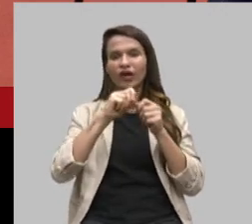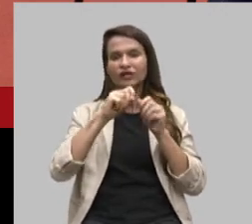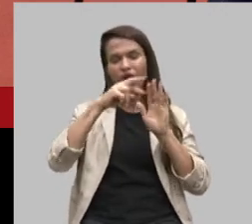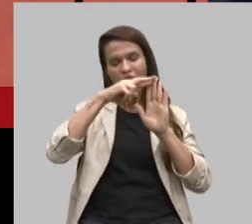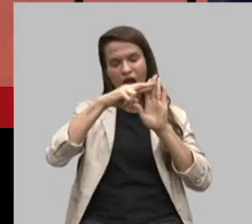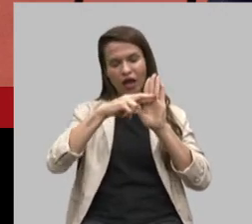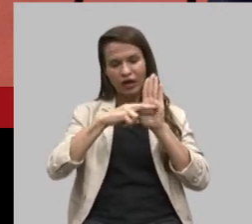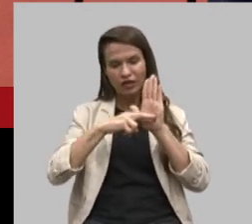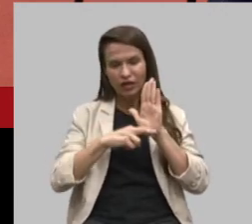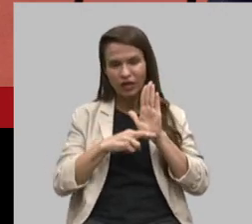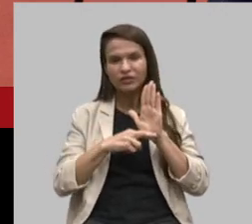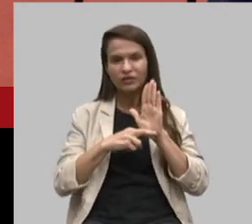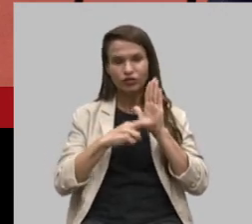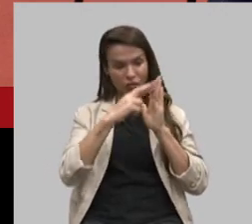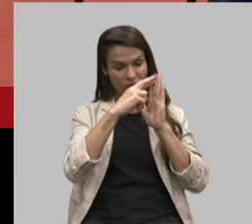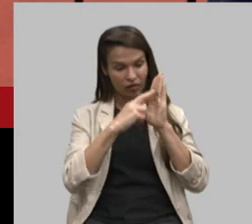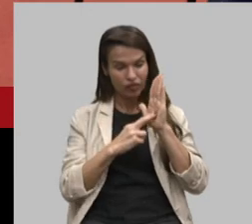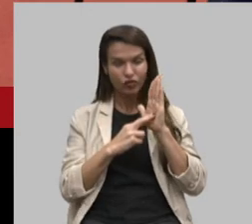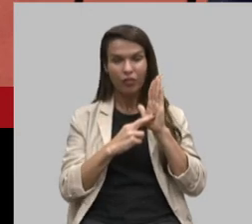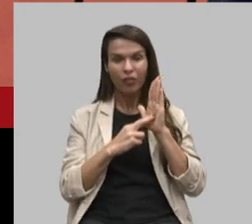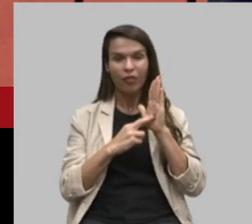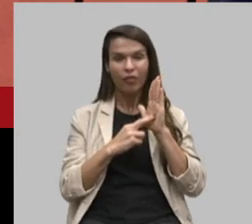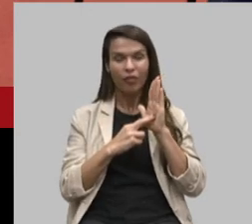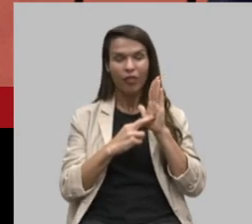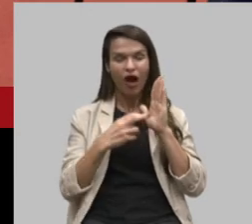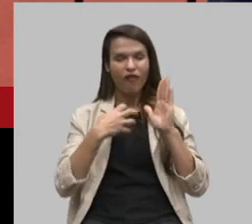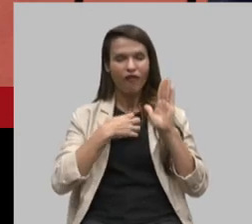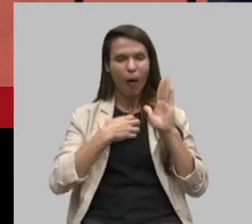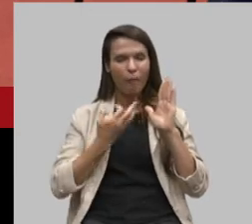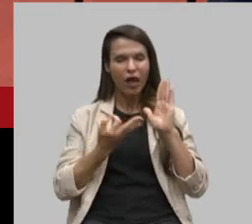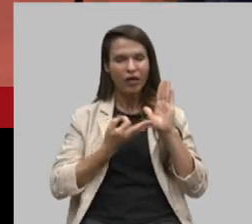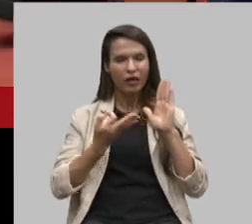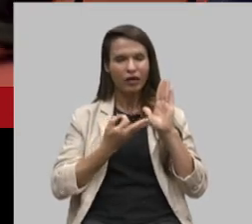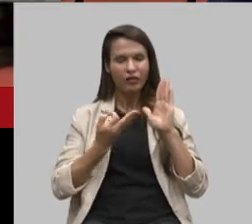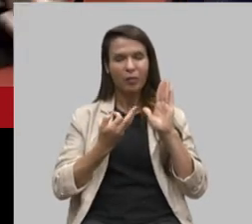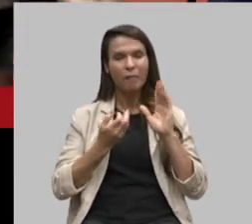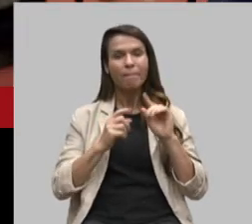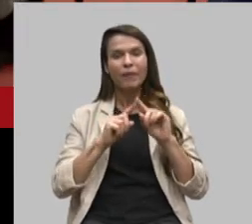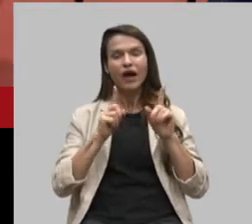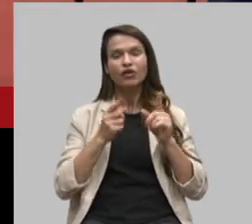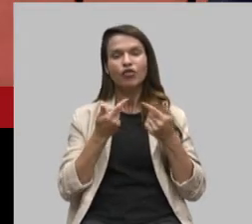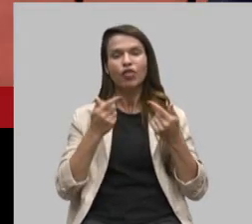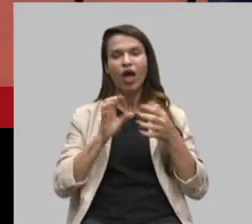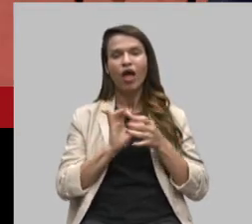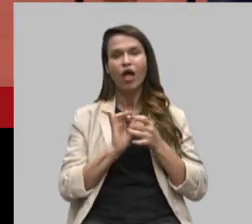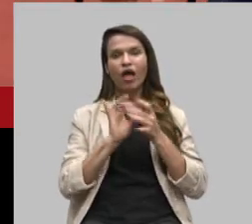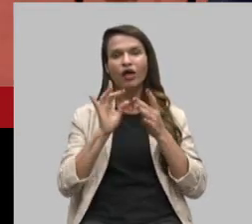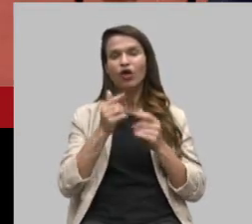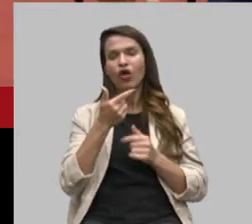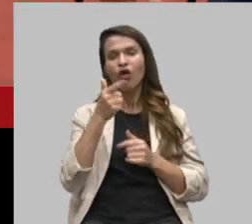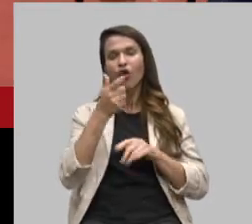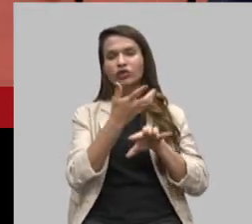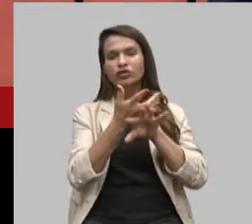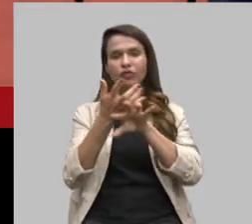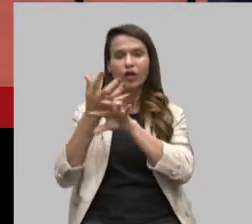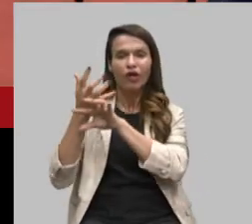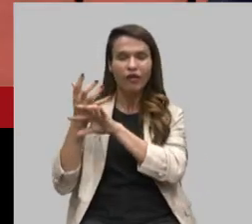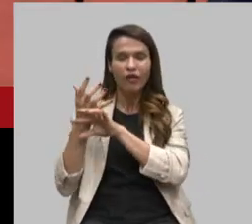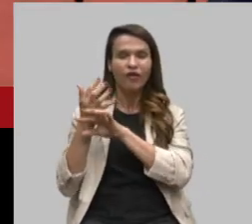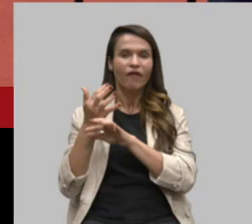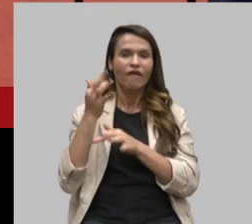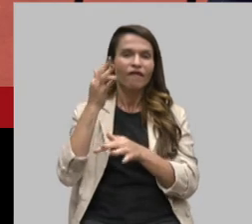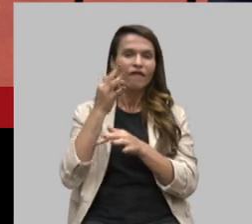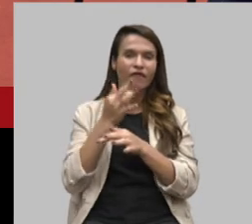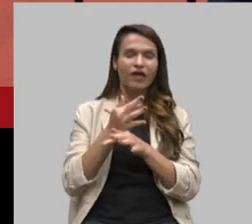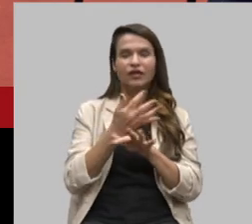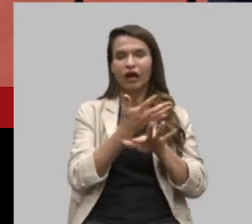de uma forma incrível Impecável só que você não vai ter o consentimento de o resto de todas as outras matérias de física aplicada de matérias